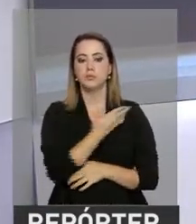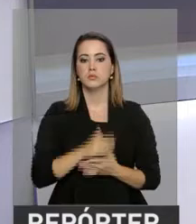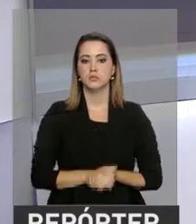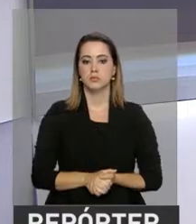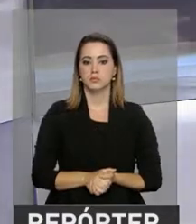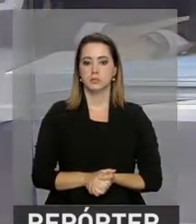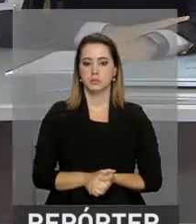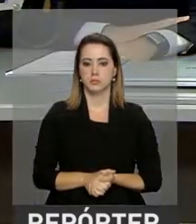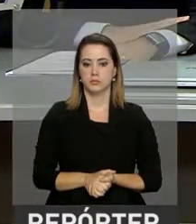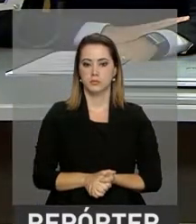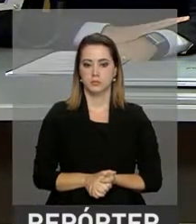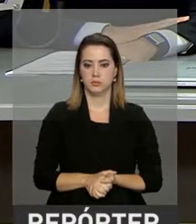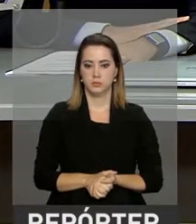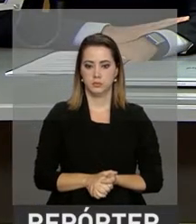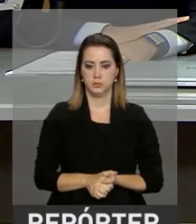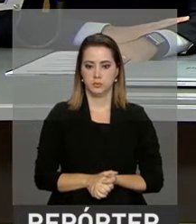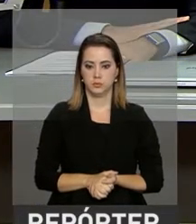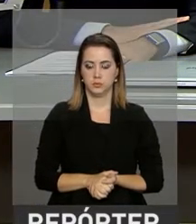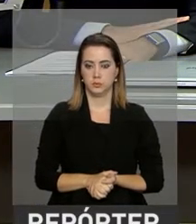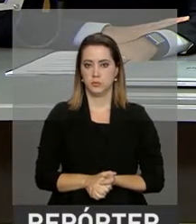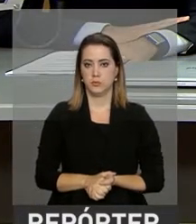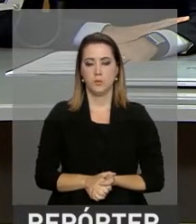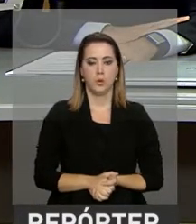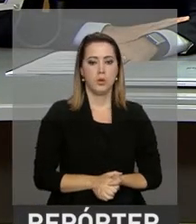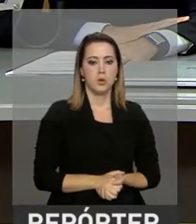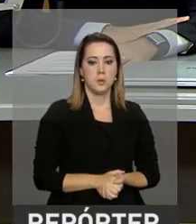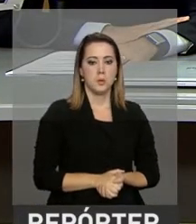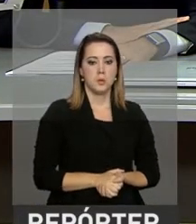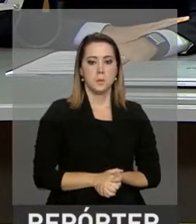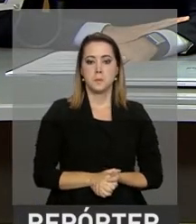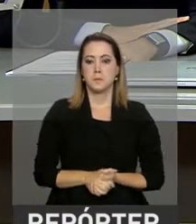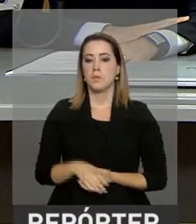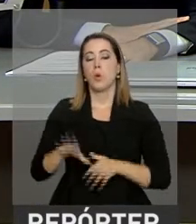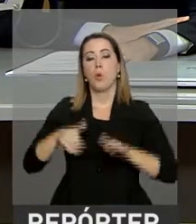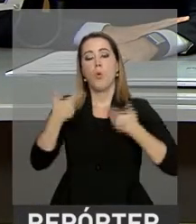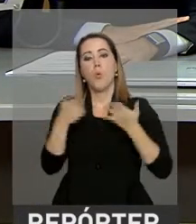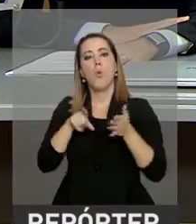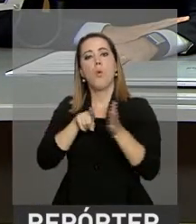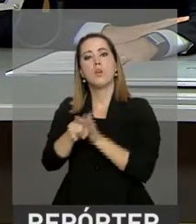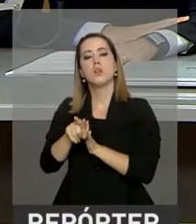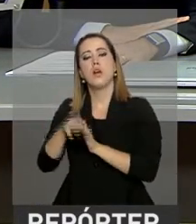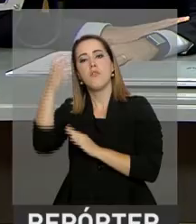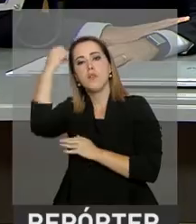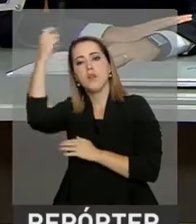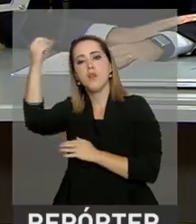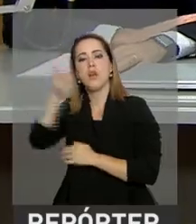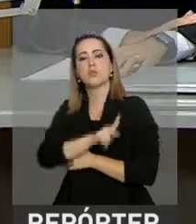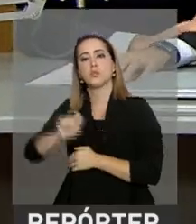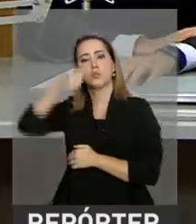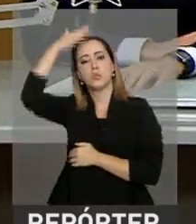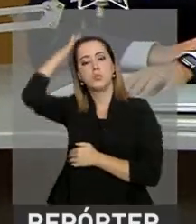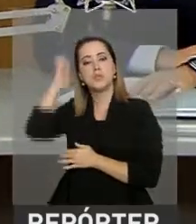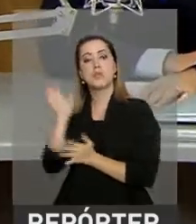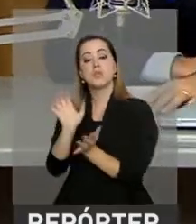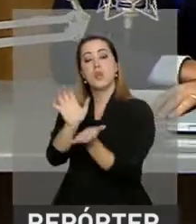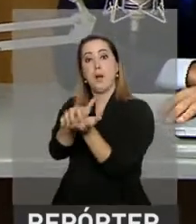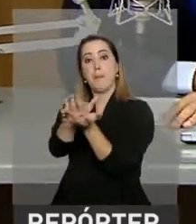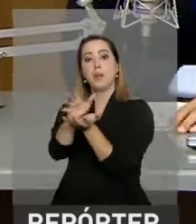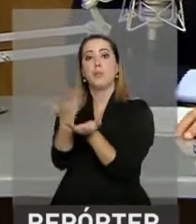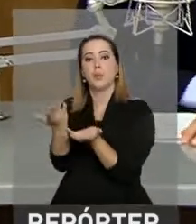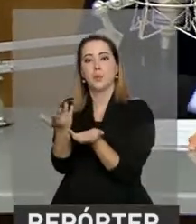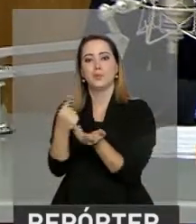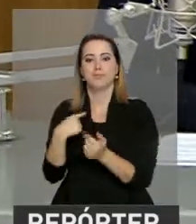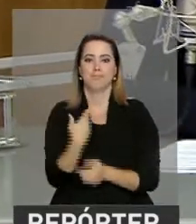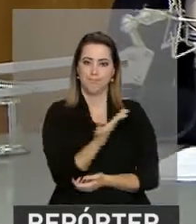as ações do governo federal nessa viagem do presidente michel temer a pernambuco nós estaremos amanhã